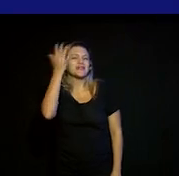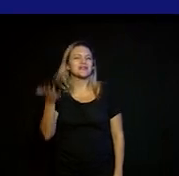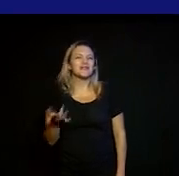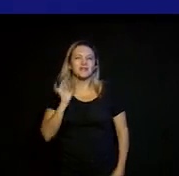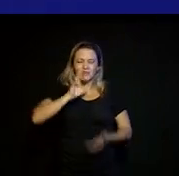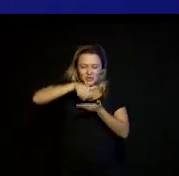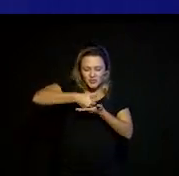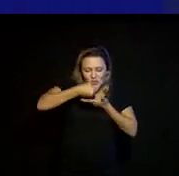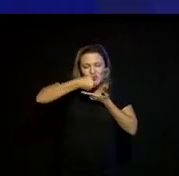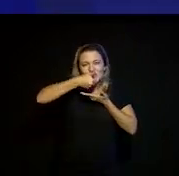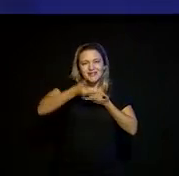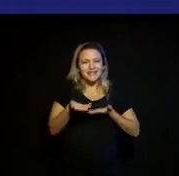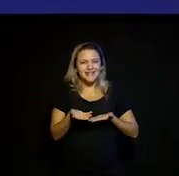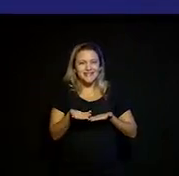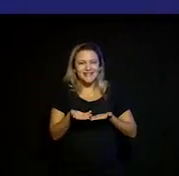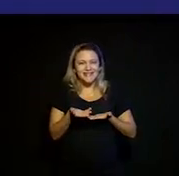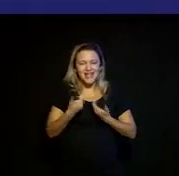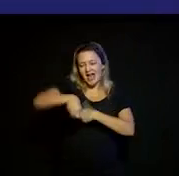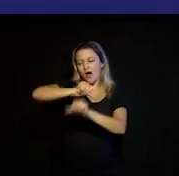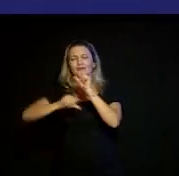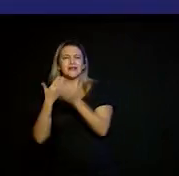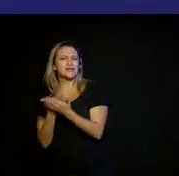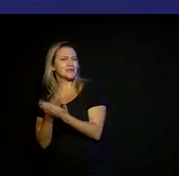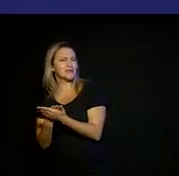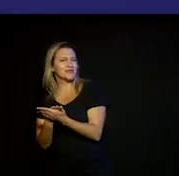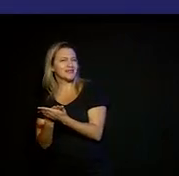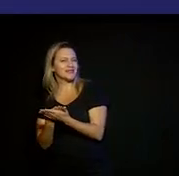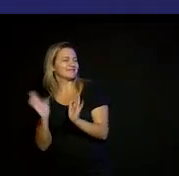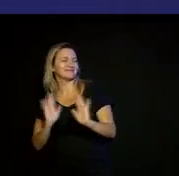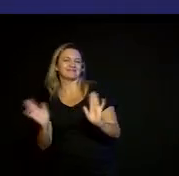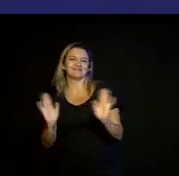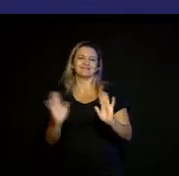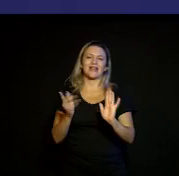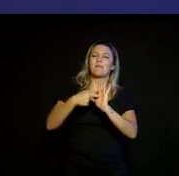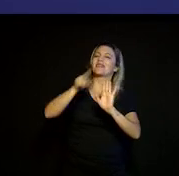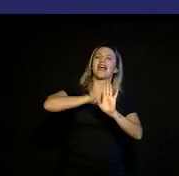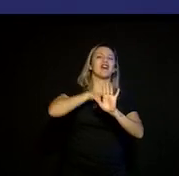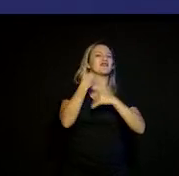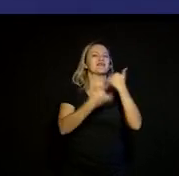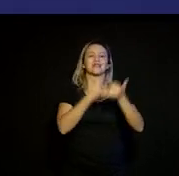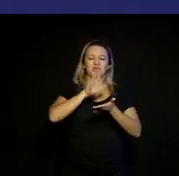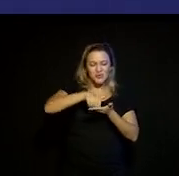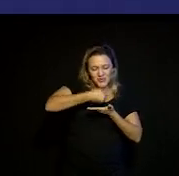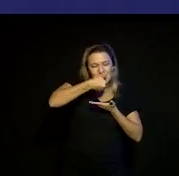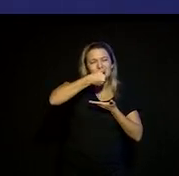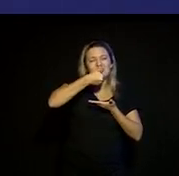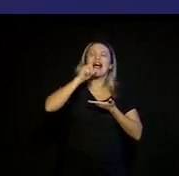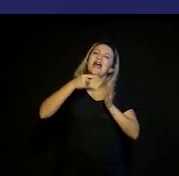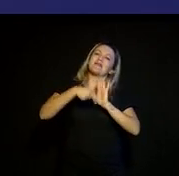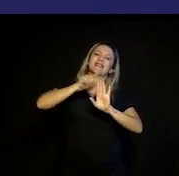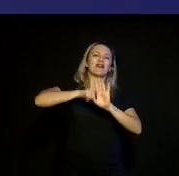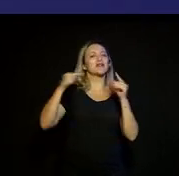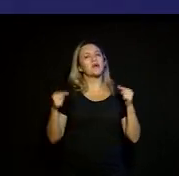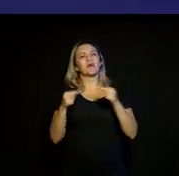que toma sopa ao invés de estudar. Não, essa arte de tomar sopa, para mim, é uma das melhores